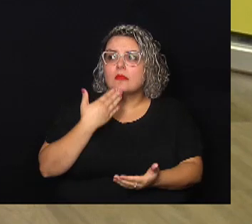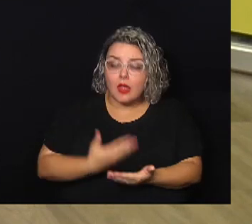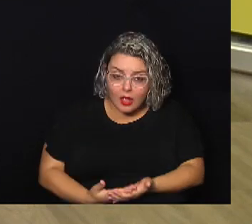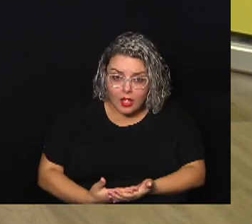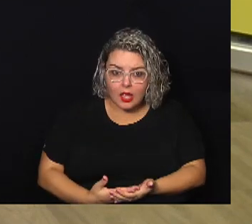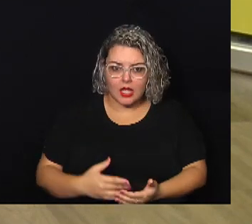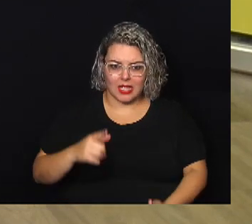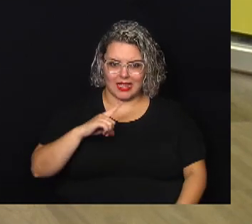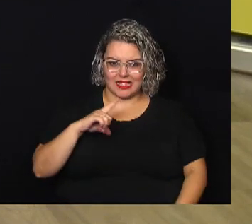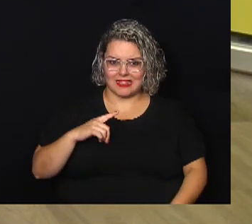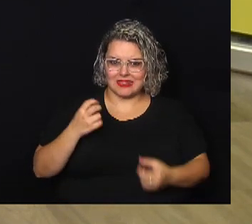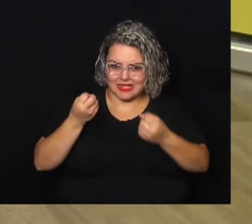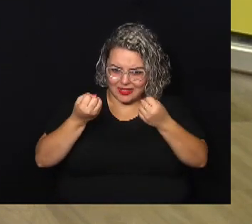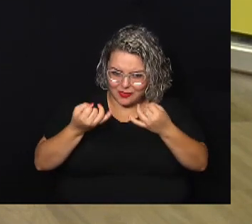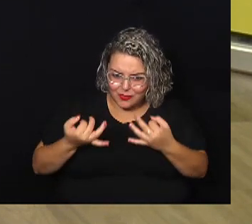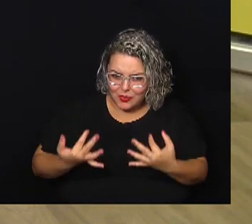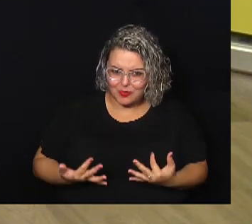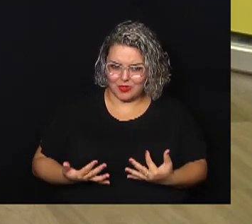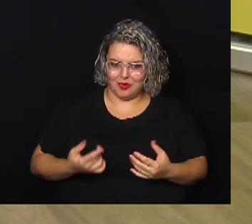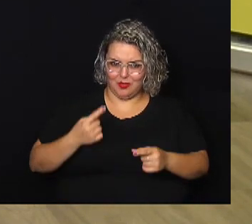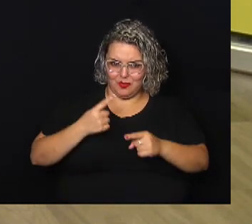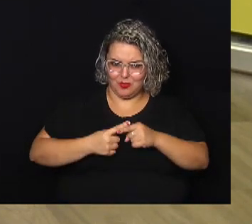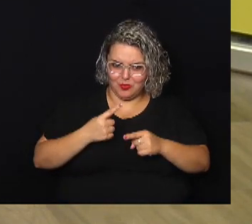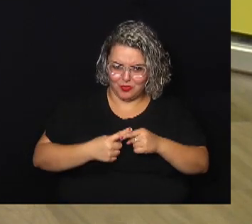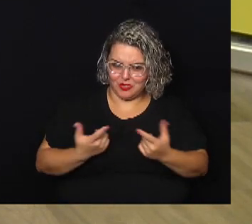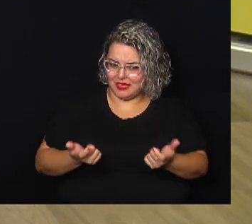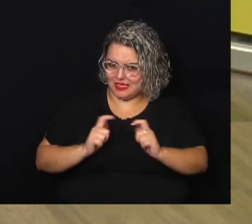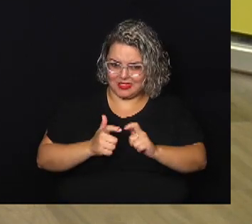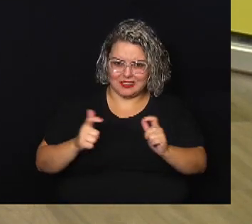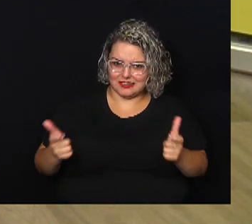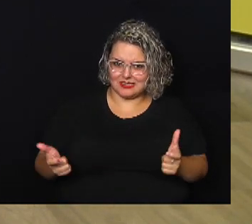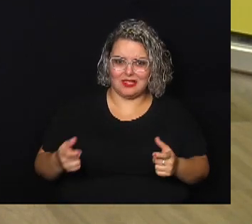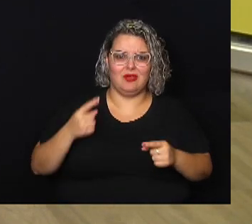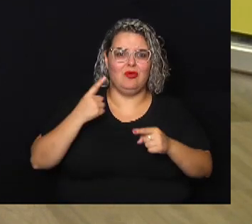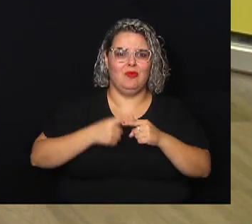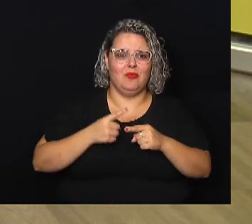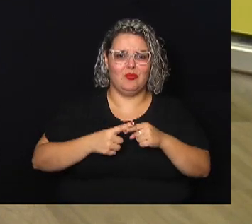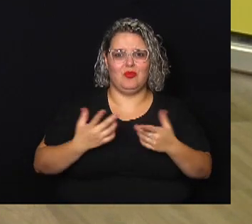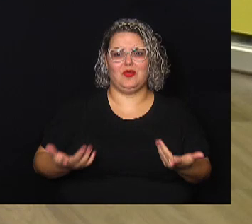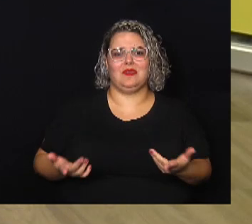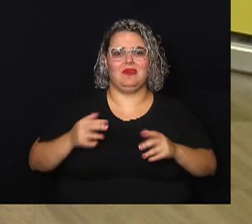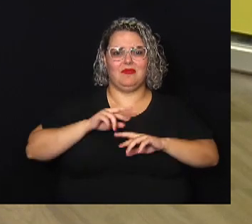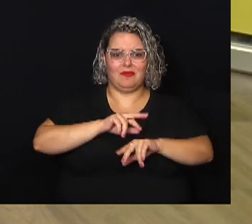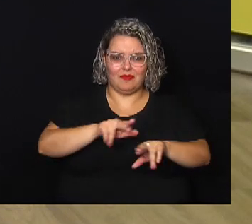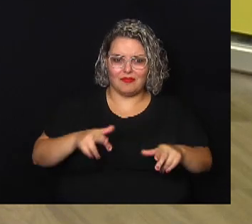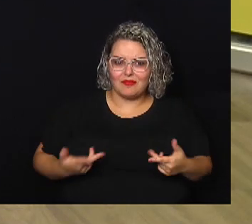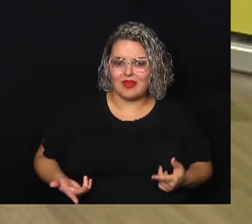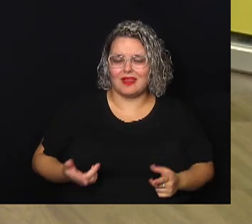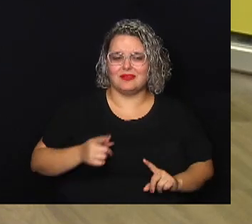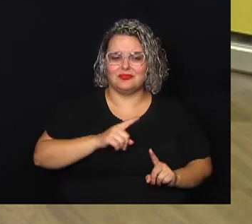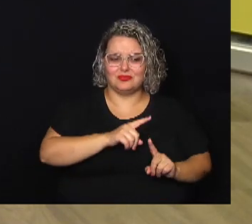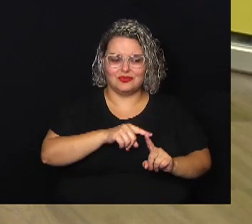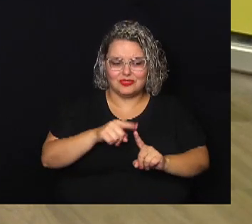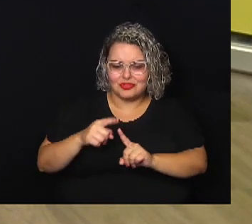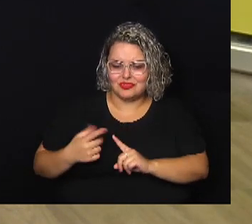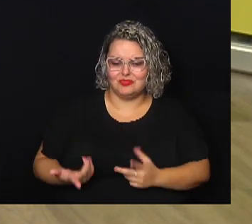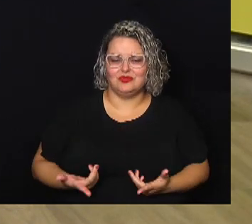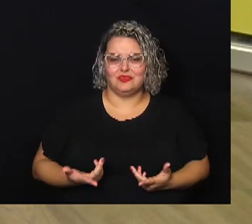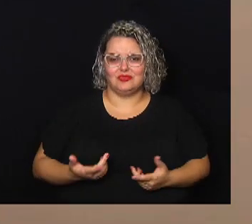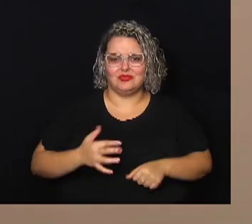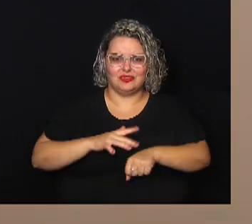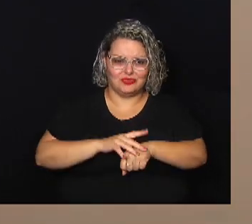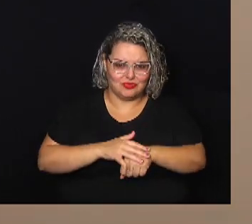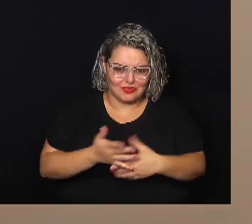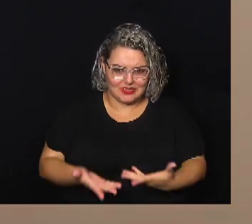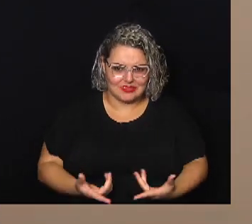uma explicação por que desse aumento? Por que tantos casos dessa doença?